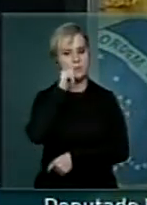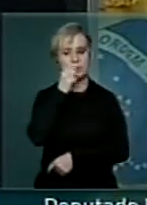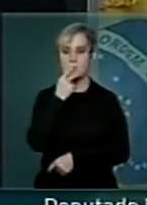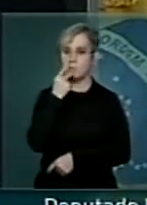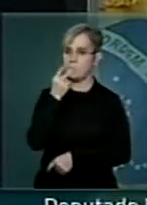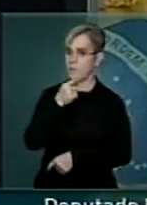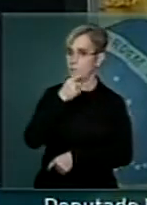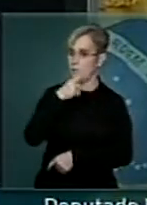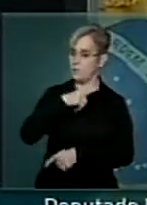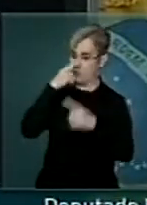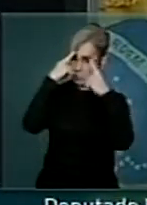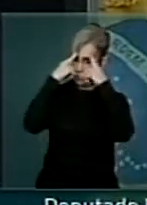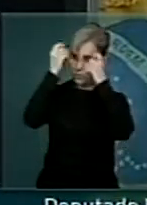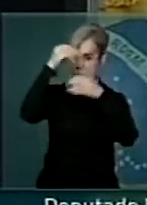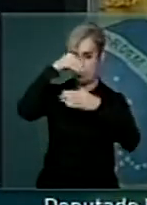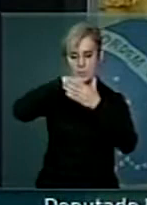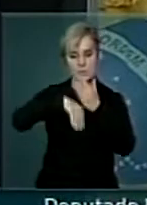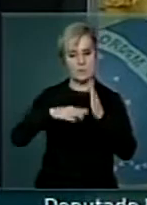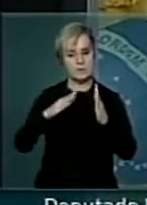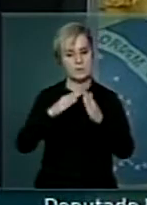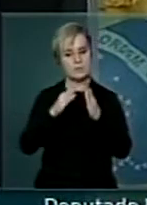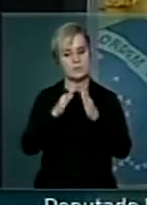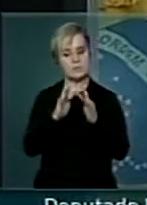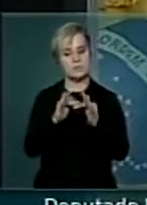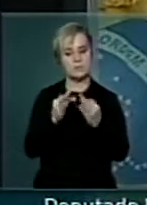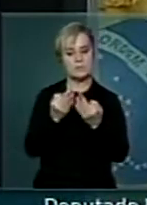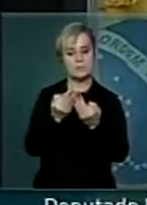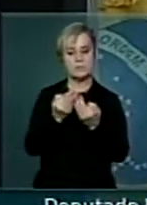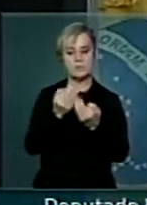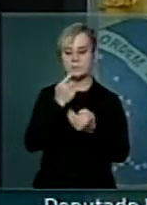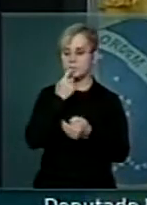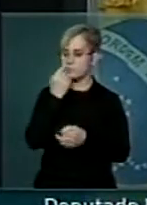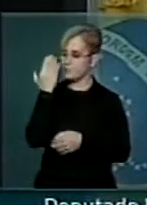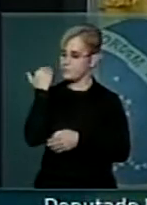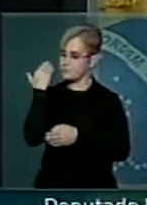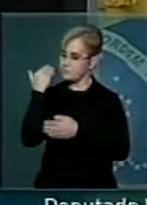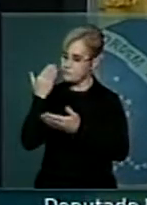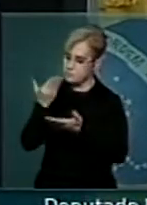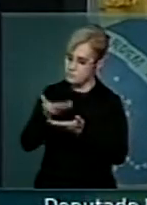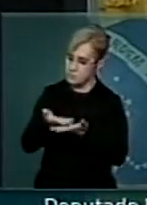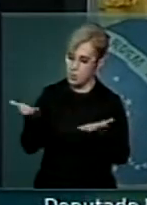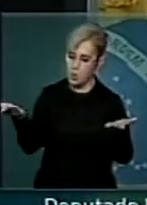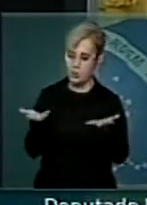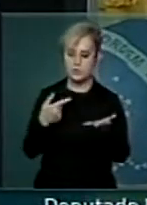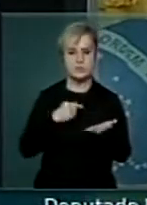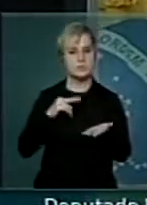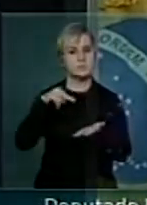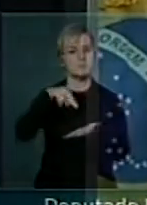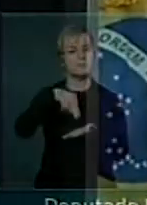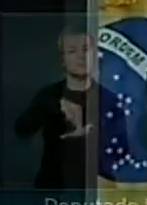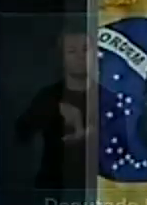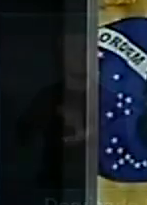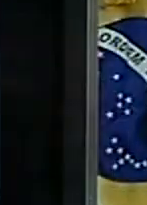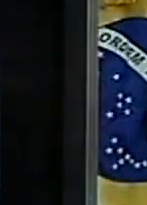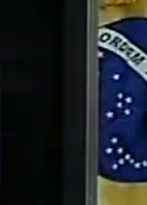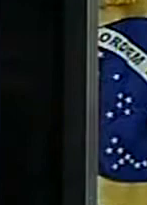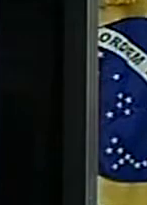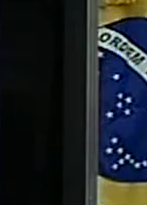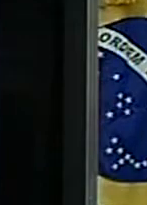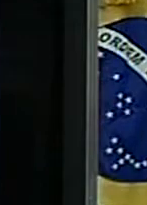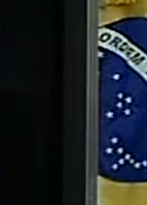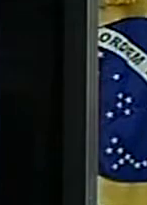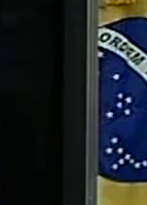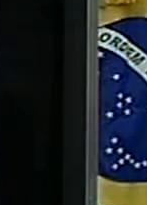violência doméstica. Passados apenas poucos dias, eu venho a essa tribuna hoje lamentar